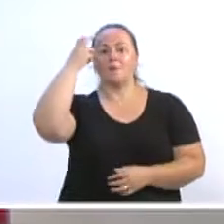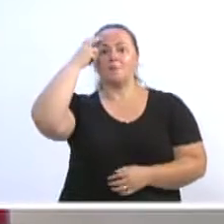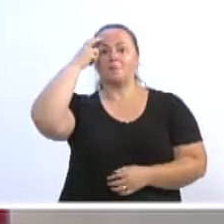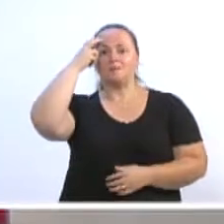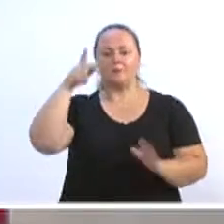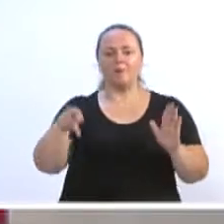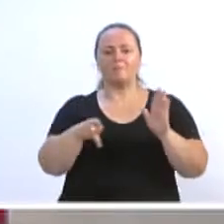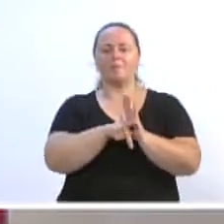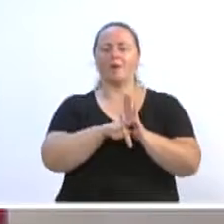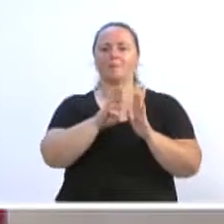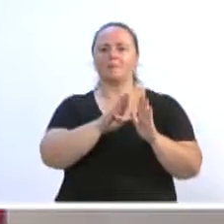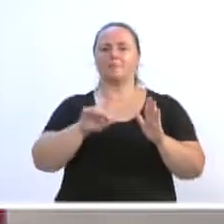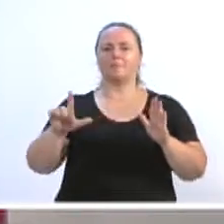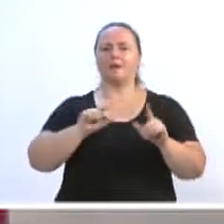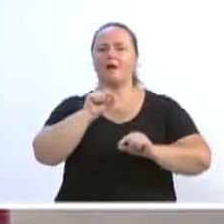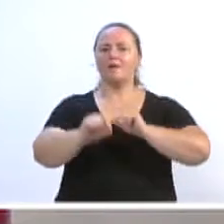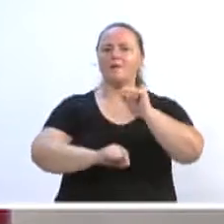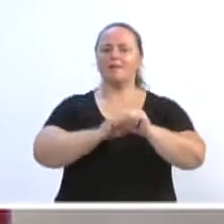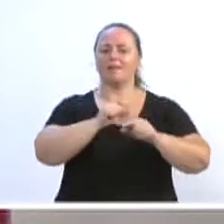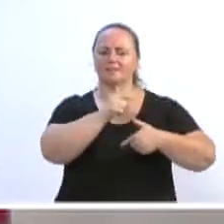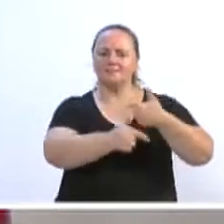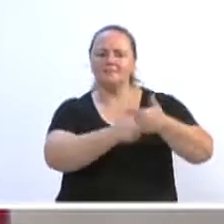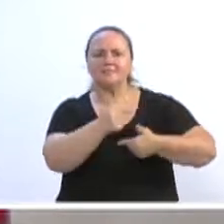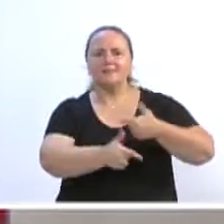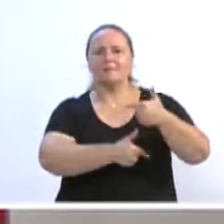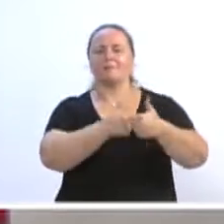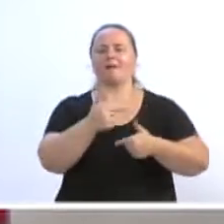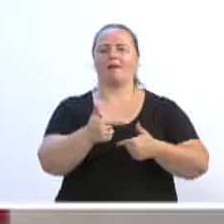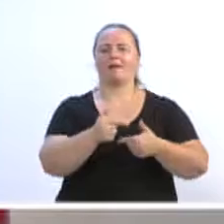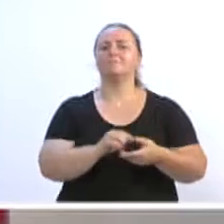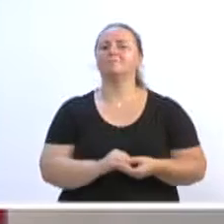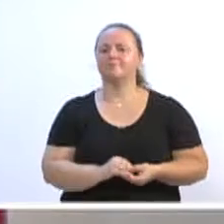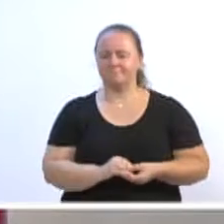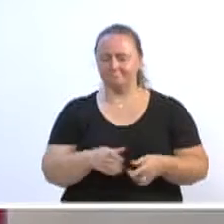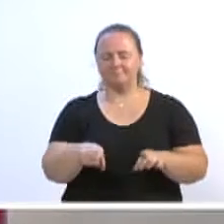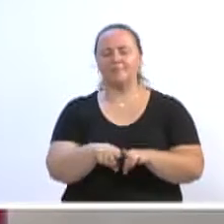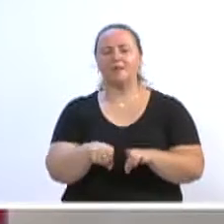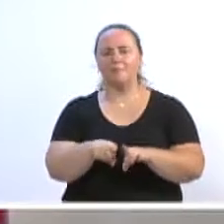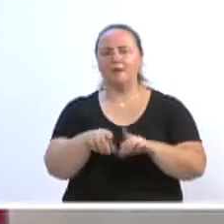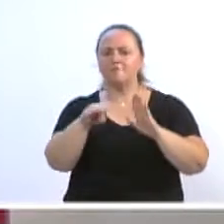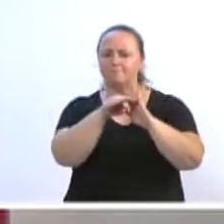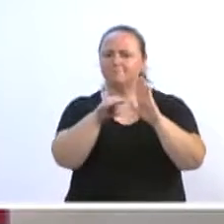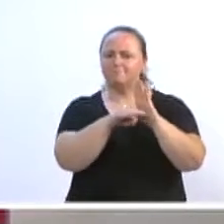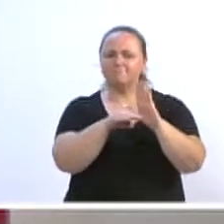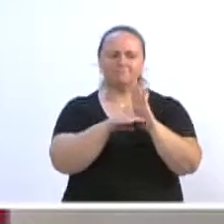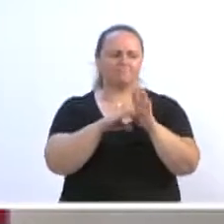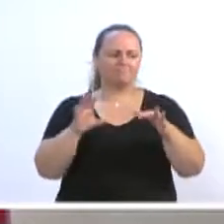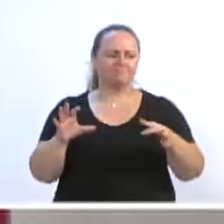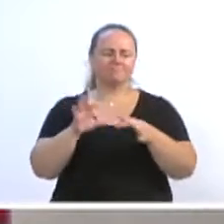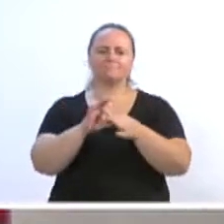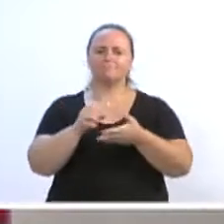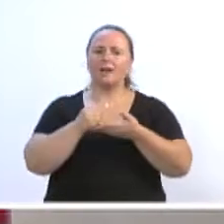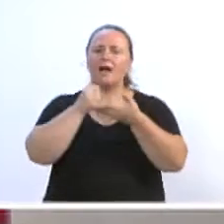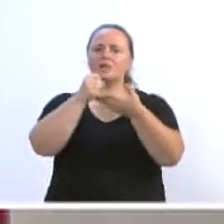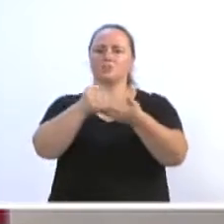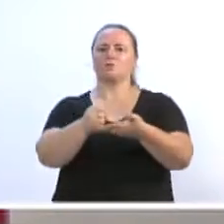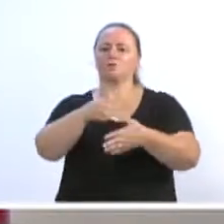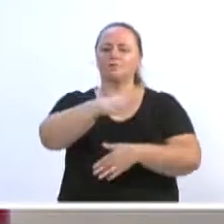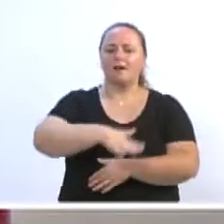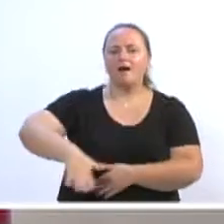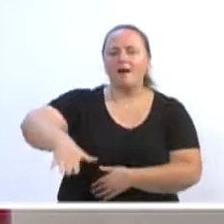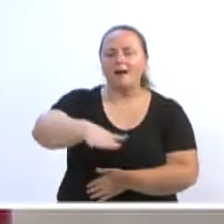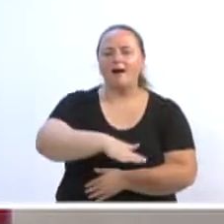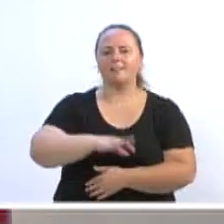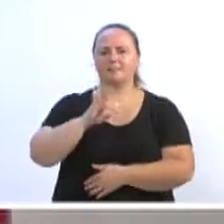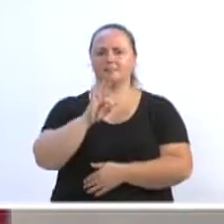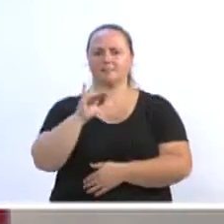cultura trabalhadora do blumenauense, e o programa Entra 21, que dá base, dá suporte ao crescimento do mercado de TI.